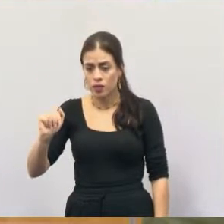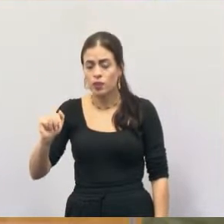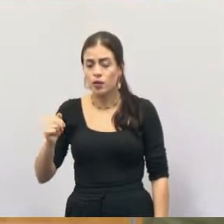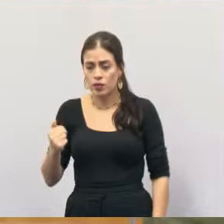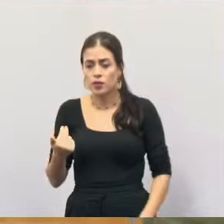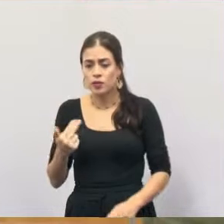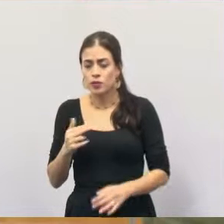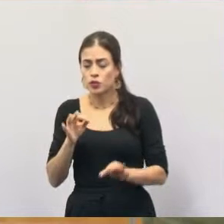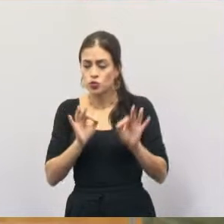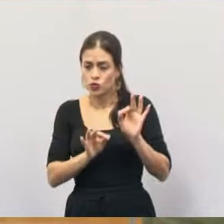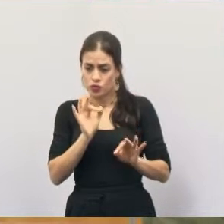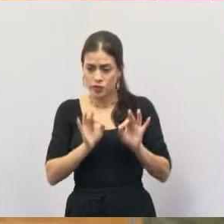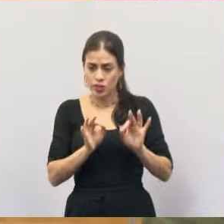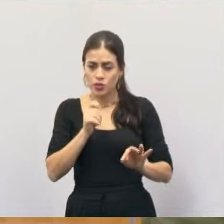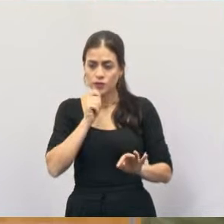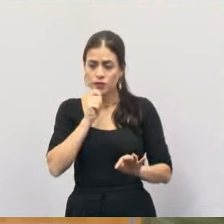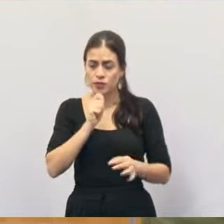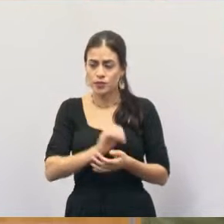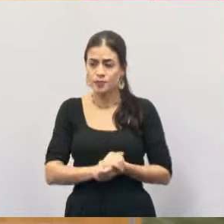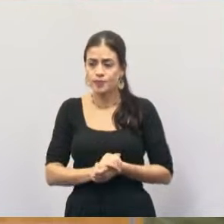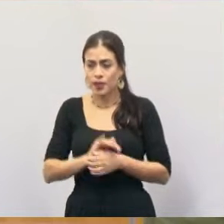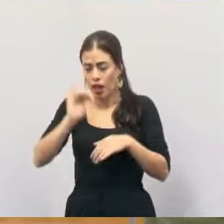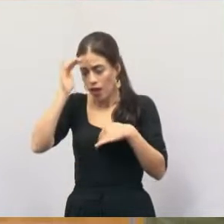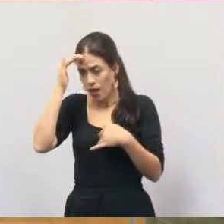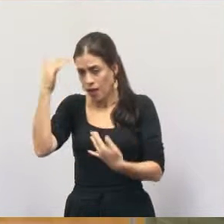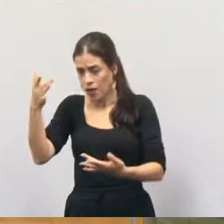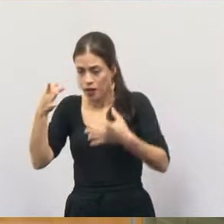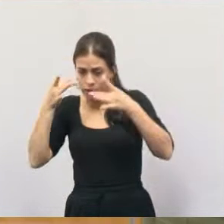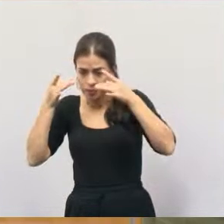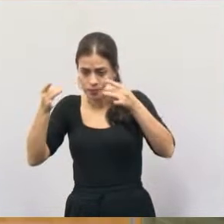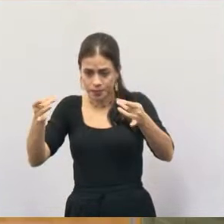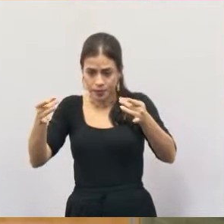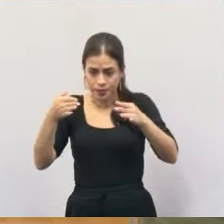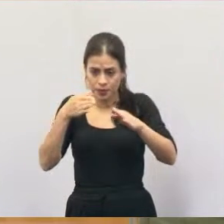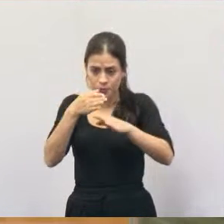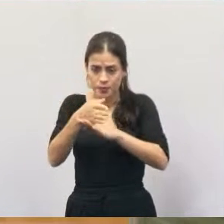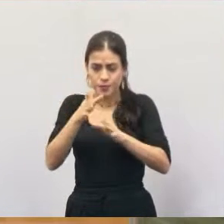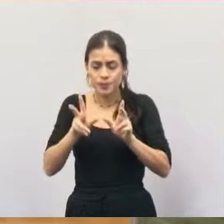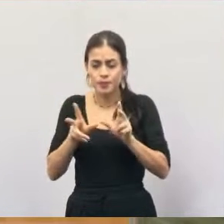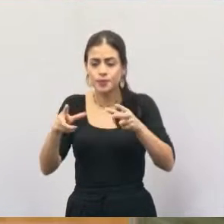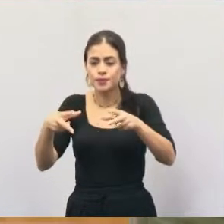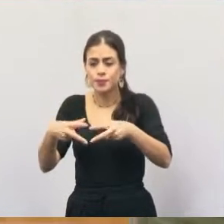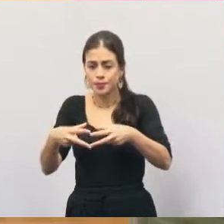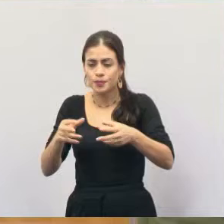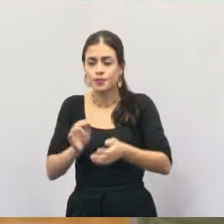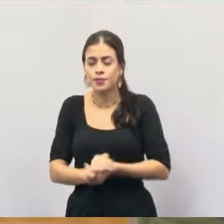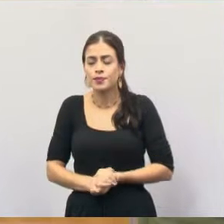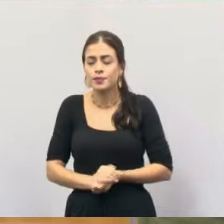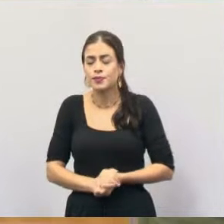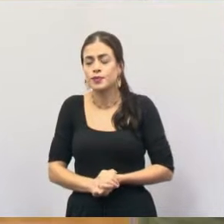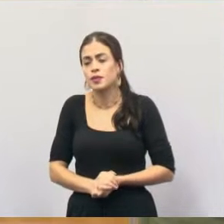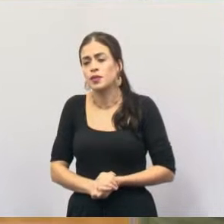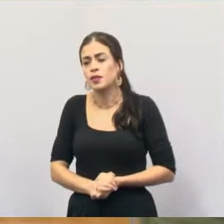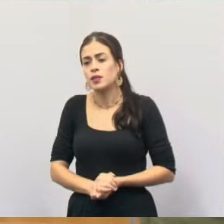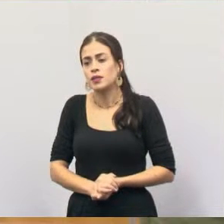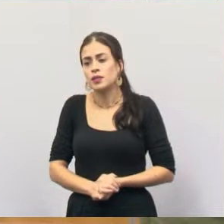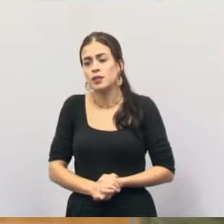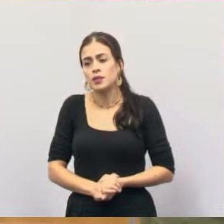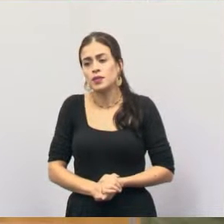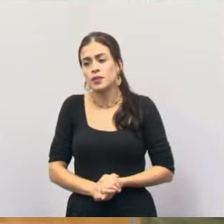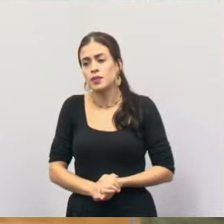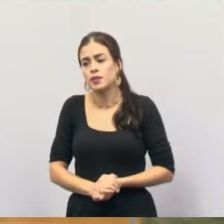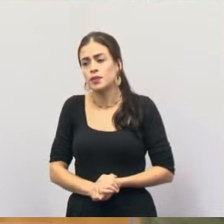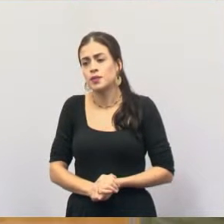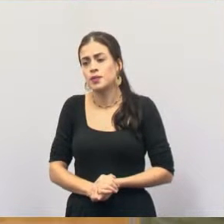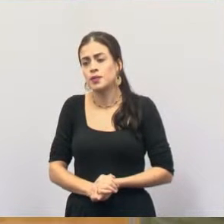nós colocamos aqui. Temos a honra de submeter a apreciação e aprovação dessa casa, dessa augusta casa,